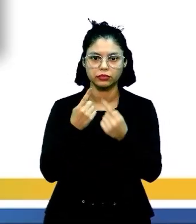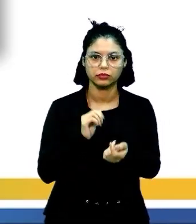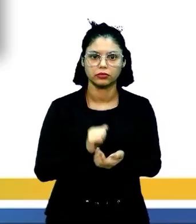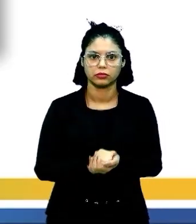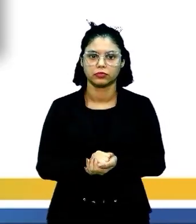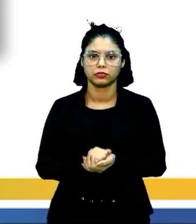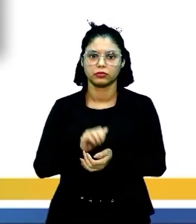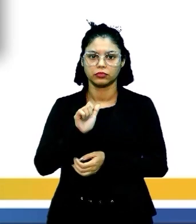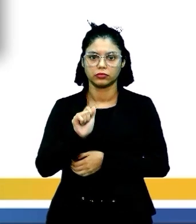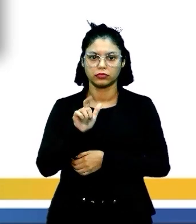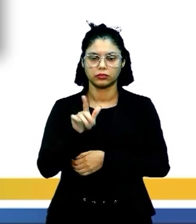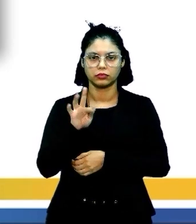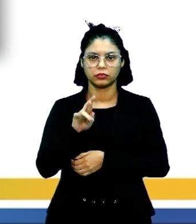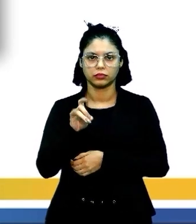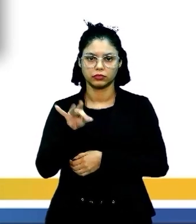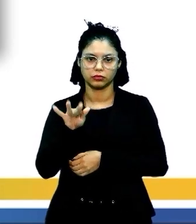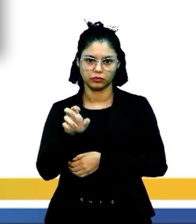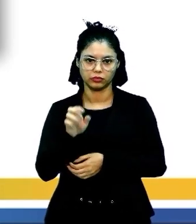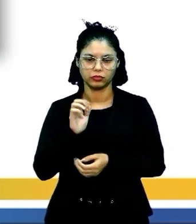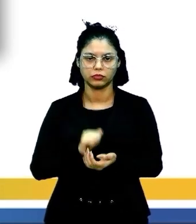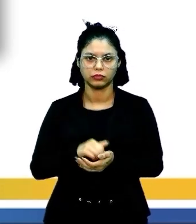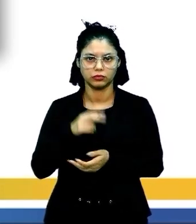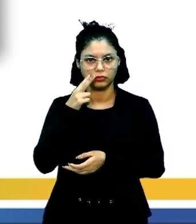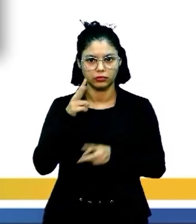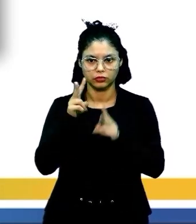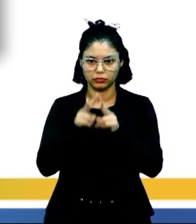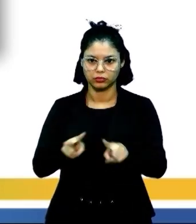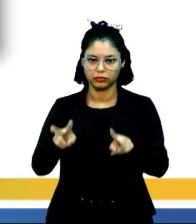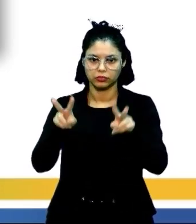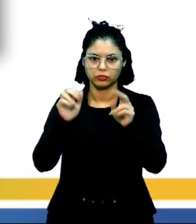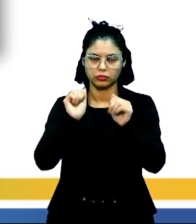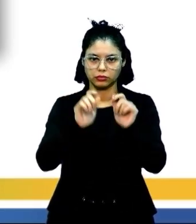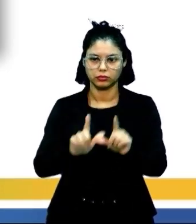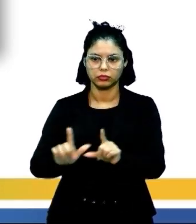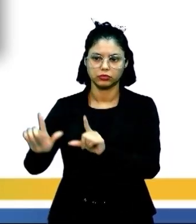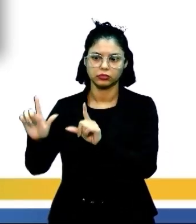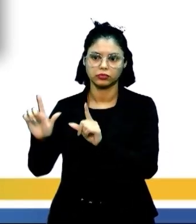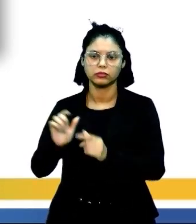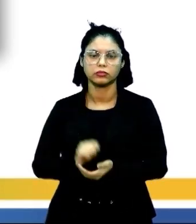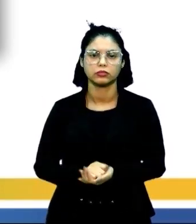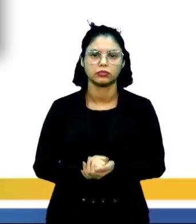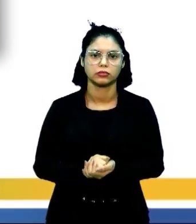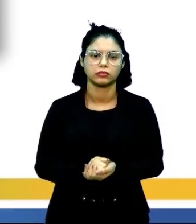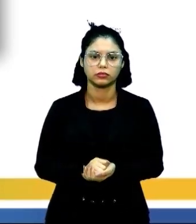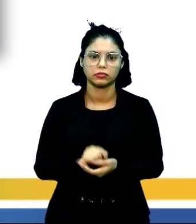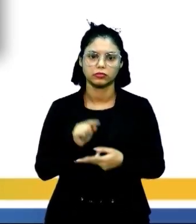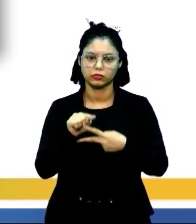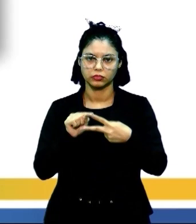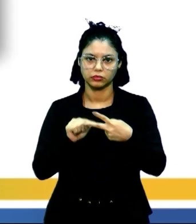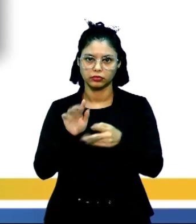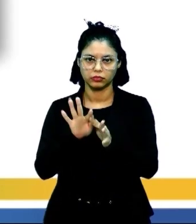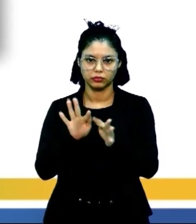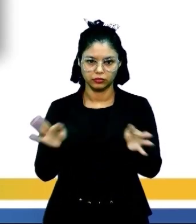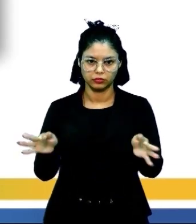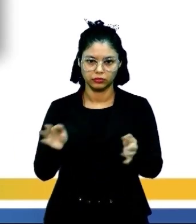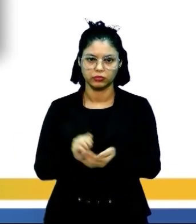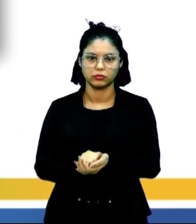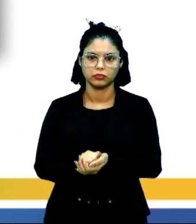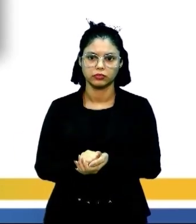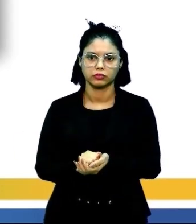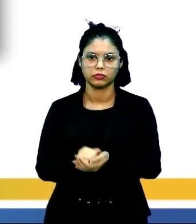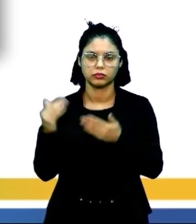questão da alteridade. Vocês estão aí visualizando em tela e nós temos duas frases